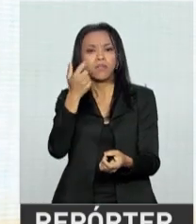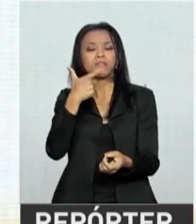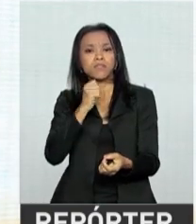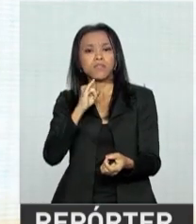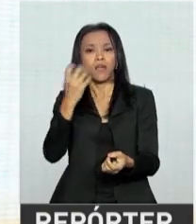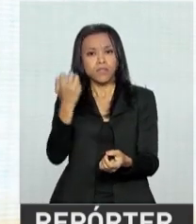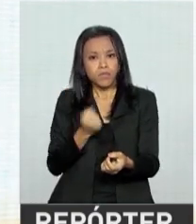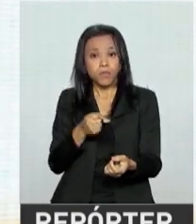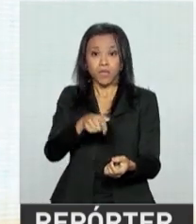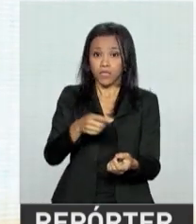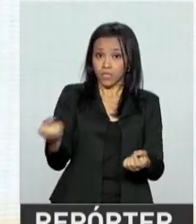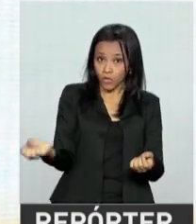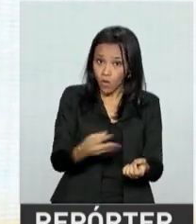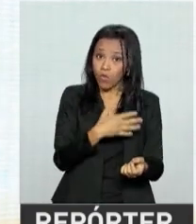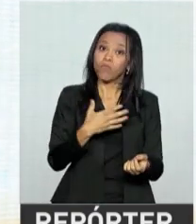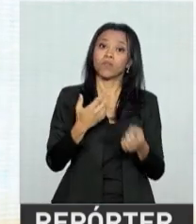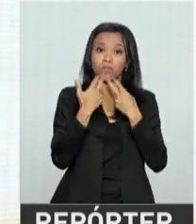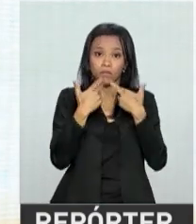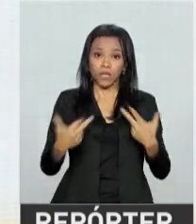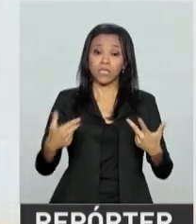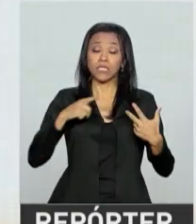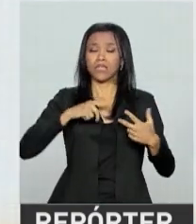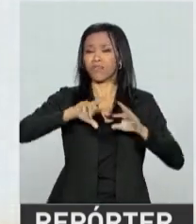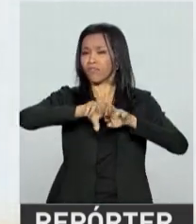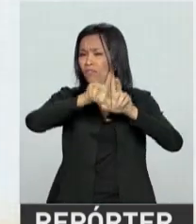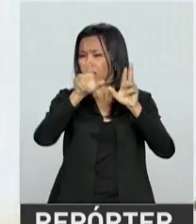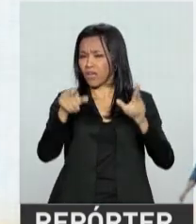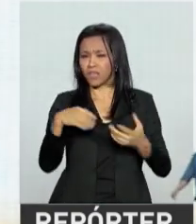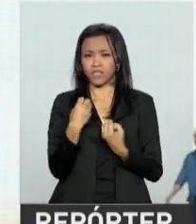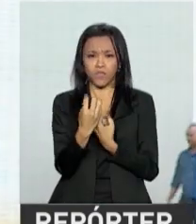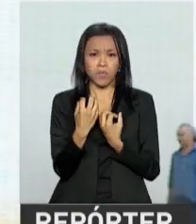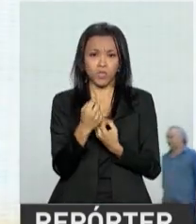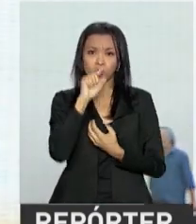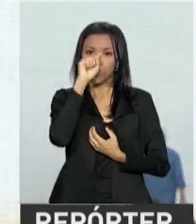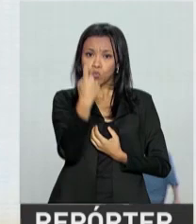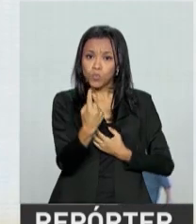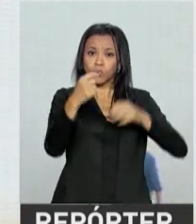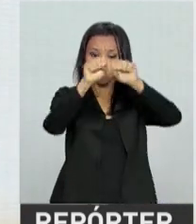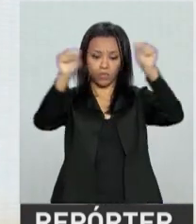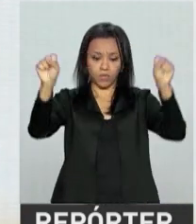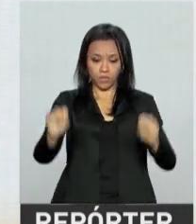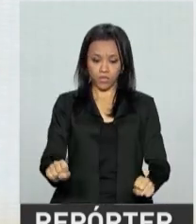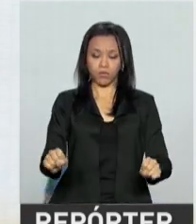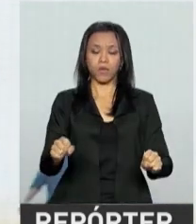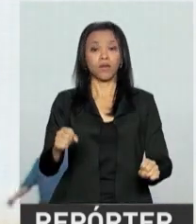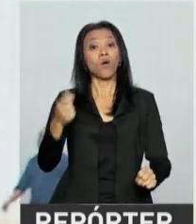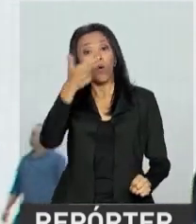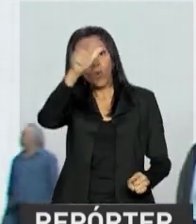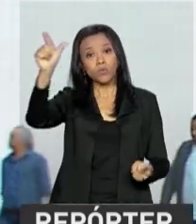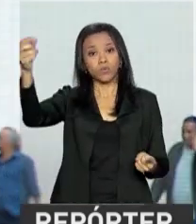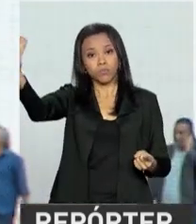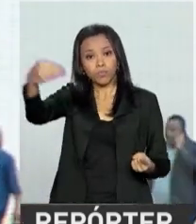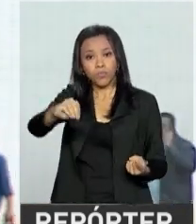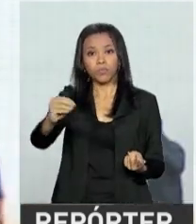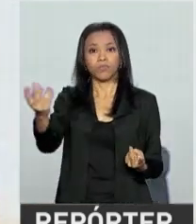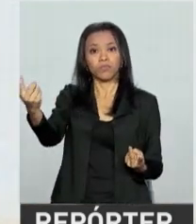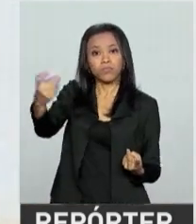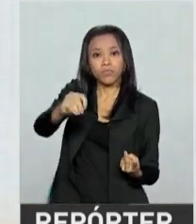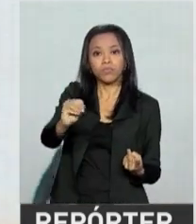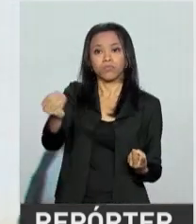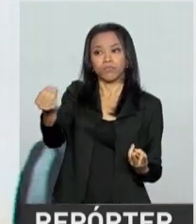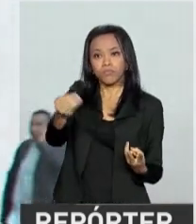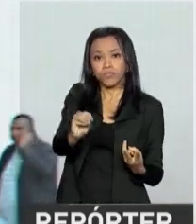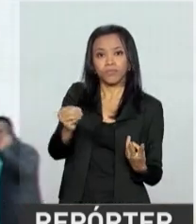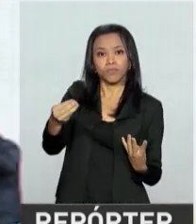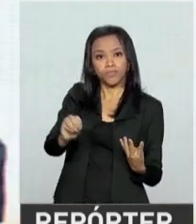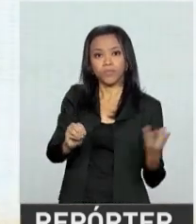plataforma que reúne diversos bancos de dados em um só lugar vai permitir que outros órgãos também aumentem a